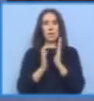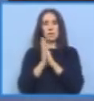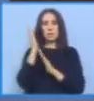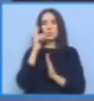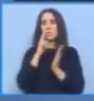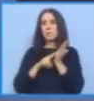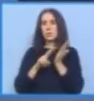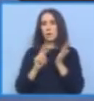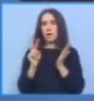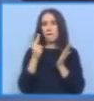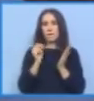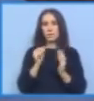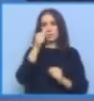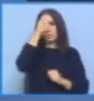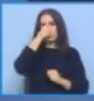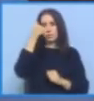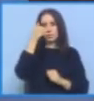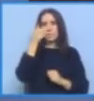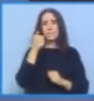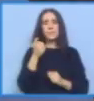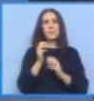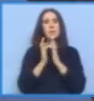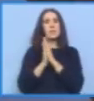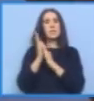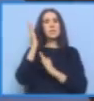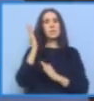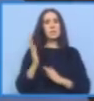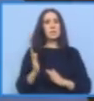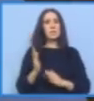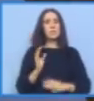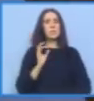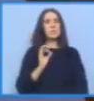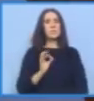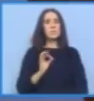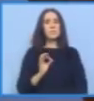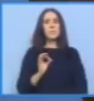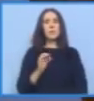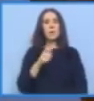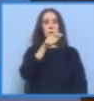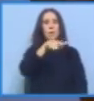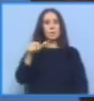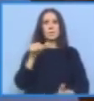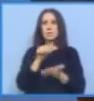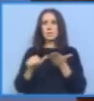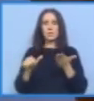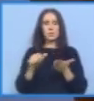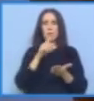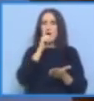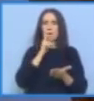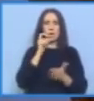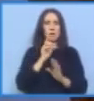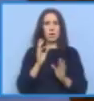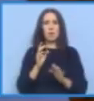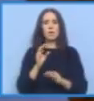duas leituras deste domingo. Um Deus que jamais desiste do homem, que tem